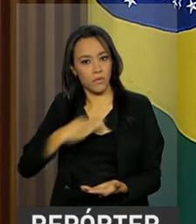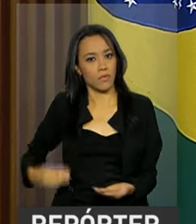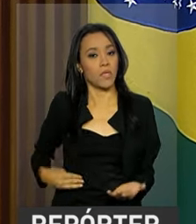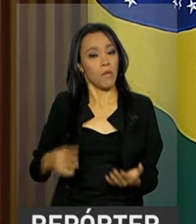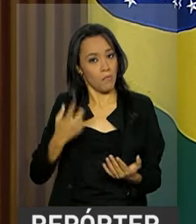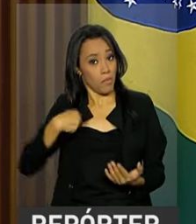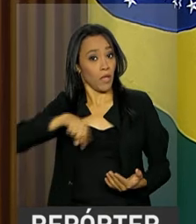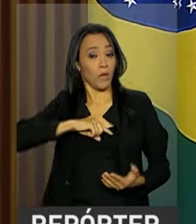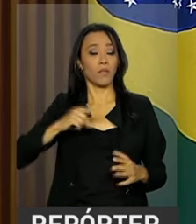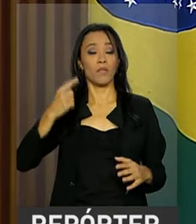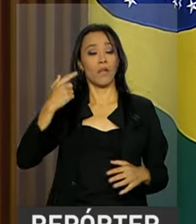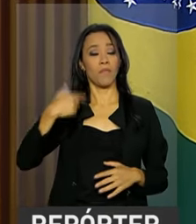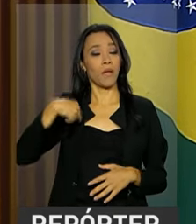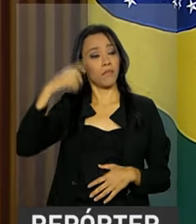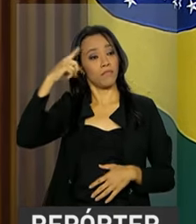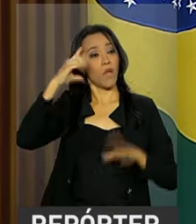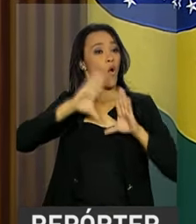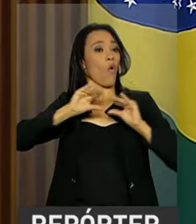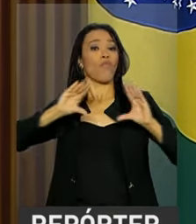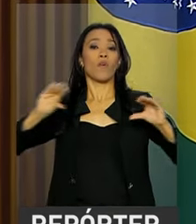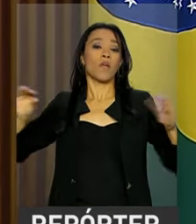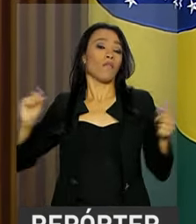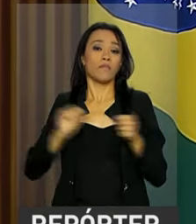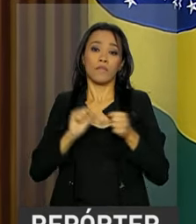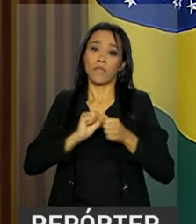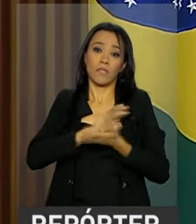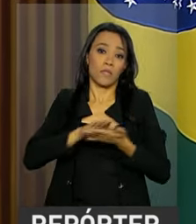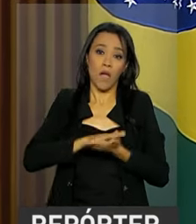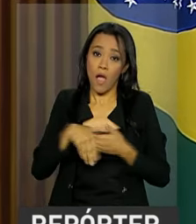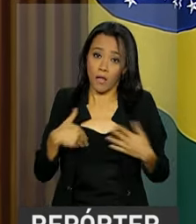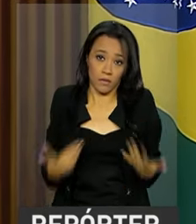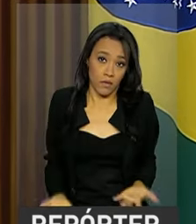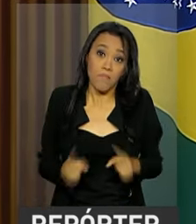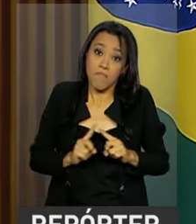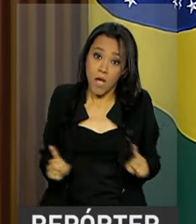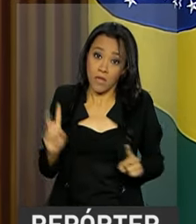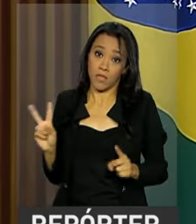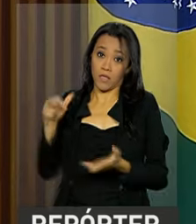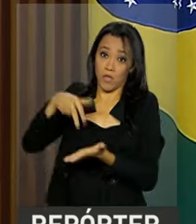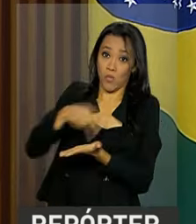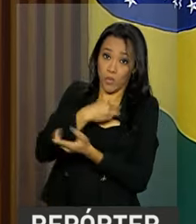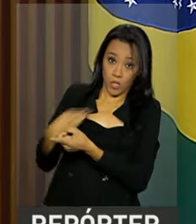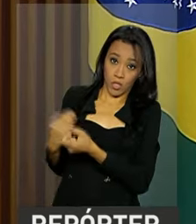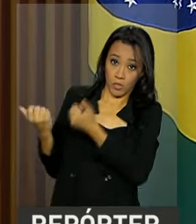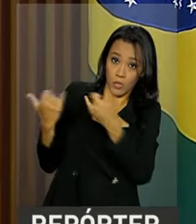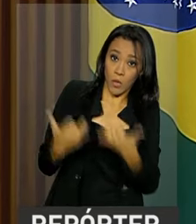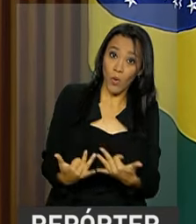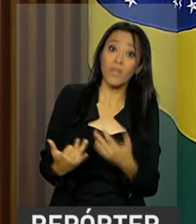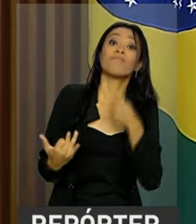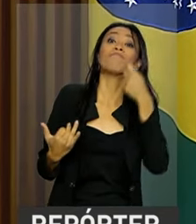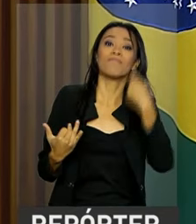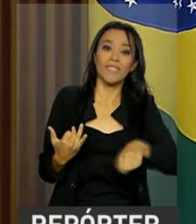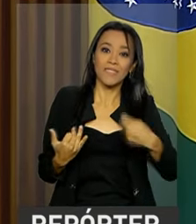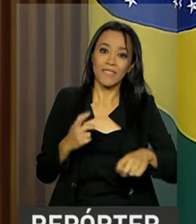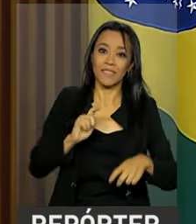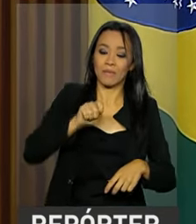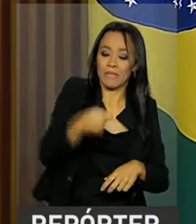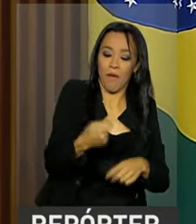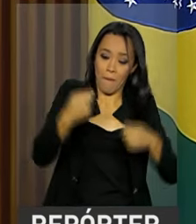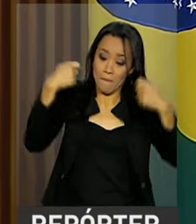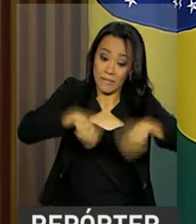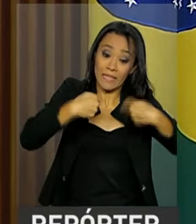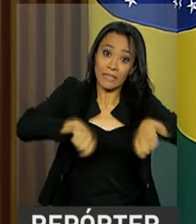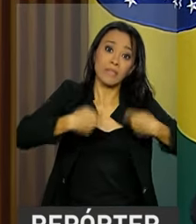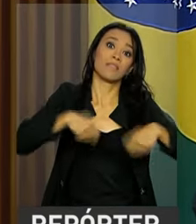nós seria muito mais confortável não fazer absolutamente nada disso mas o mereles dizia que não é opinião é uma necessidade quer dizer é é